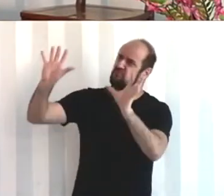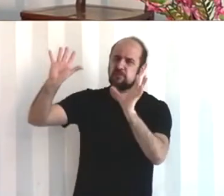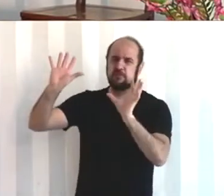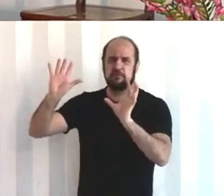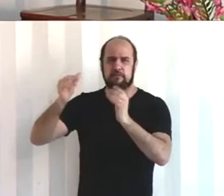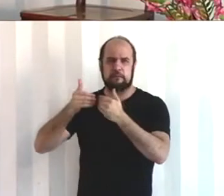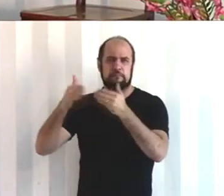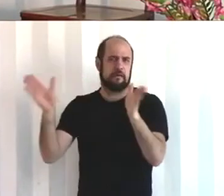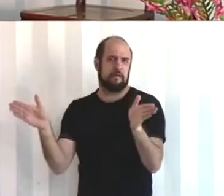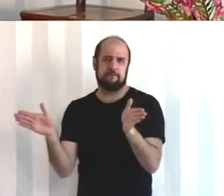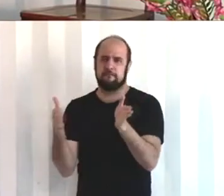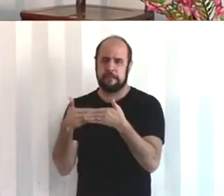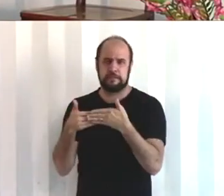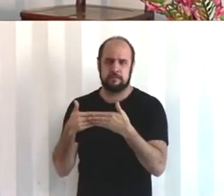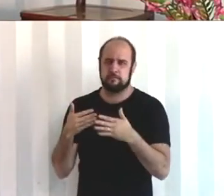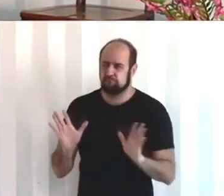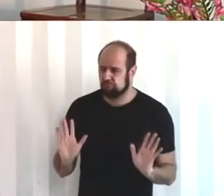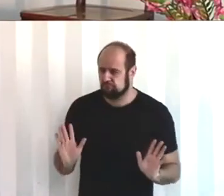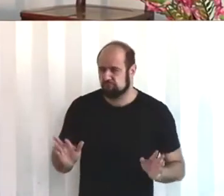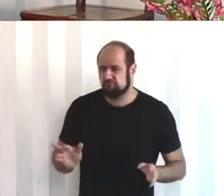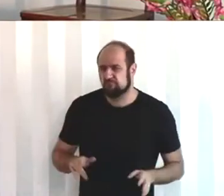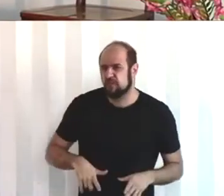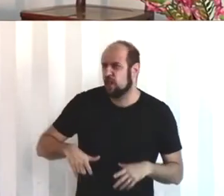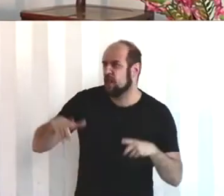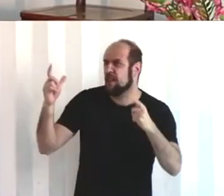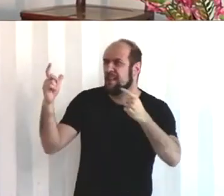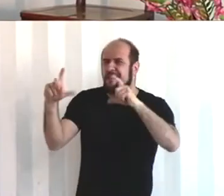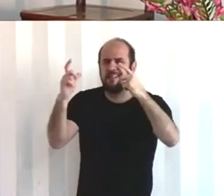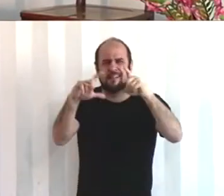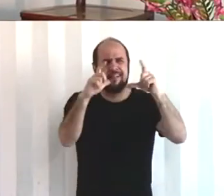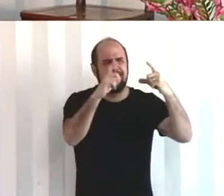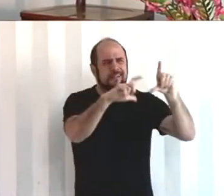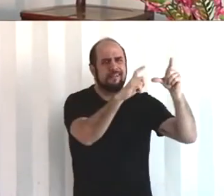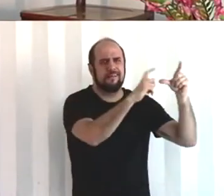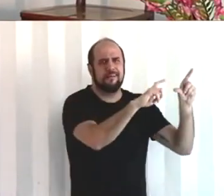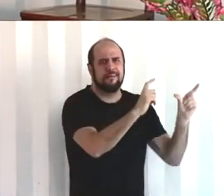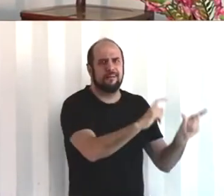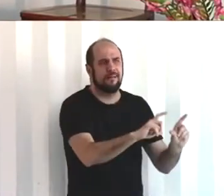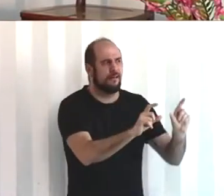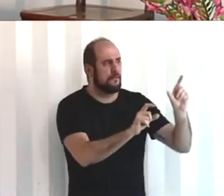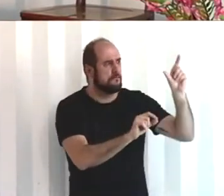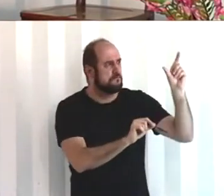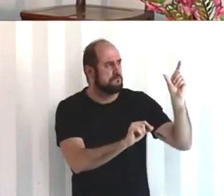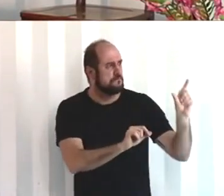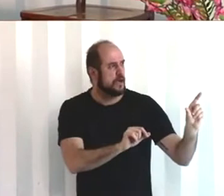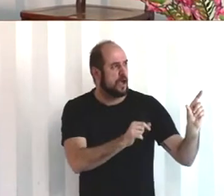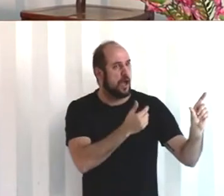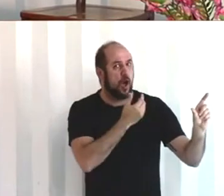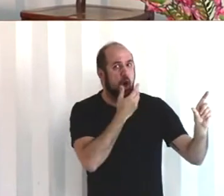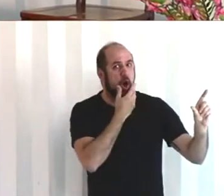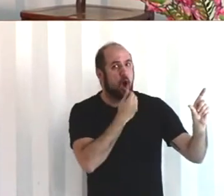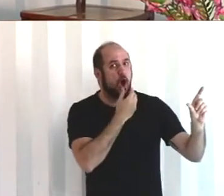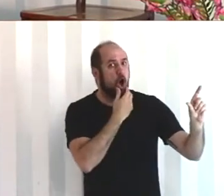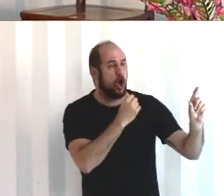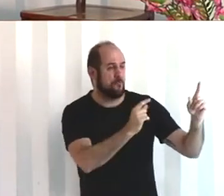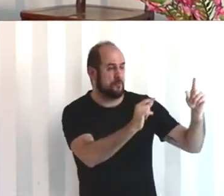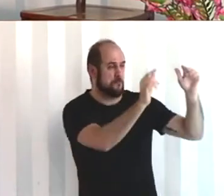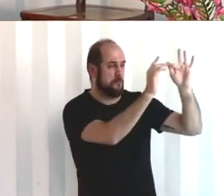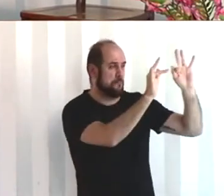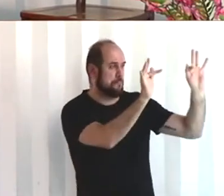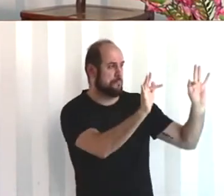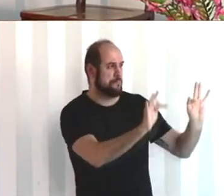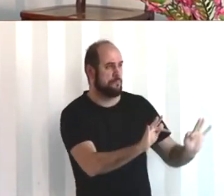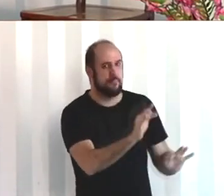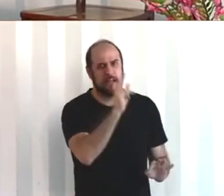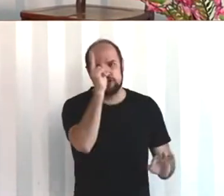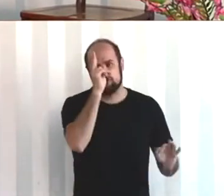partes do mundo. Quantos lugares ainda tributando glória para o homem, para algum personagem da história, até mesmo da história